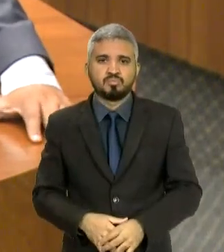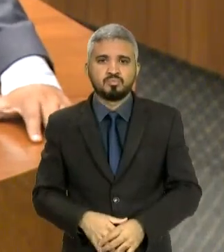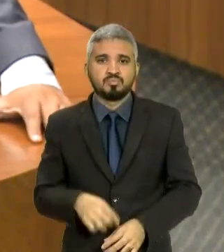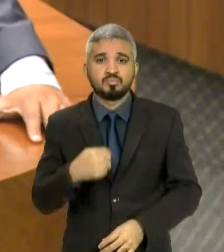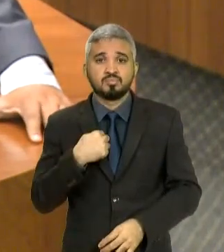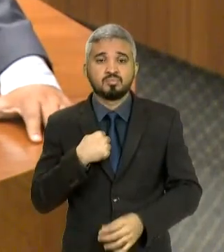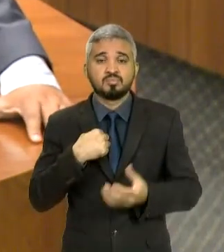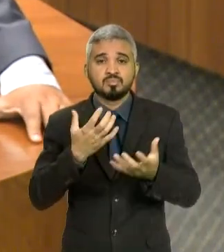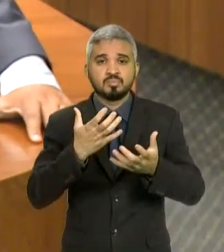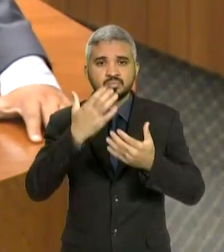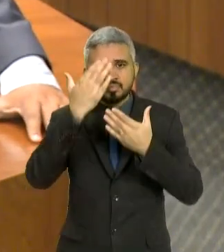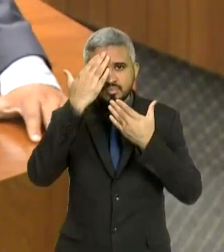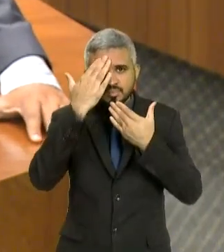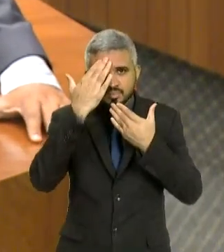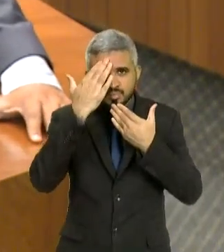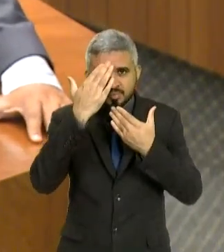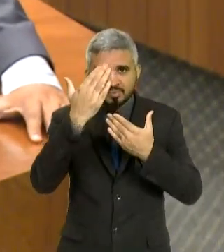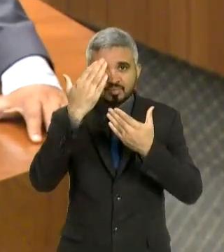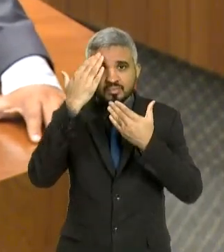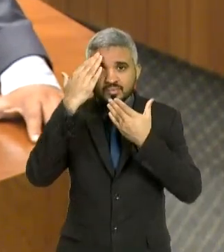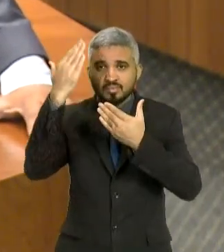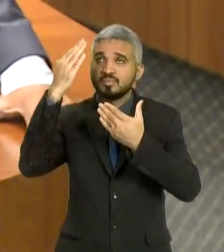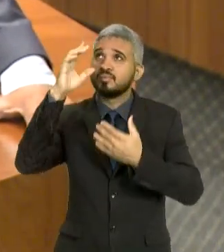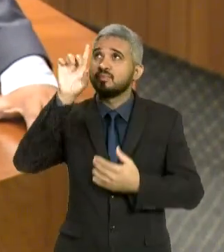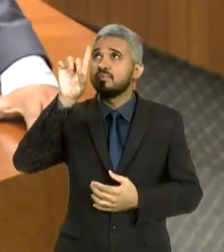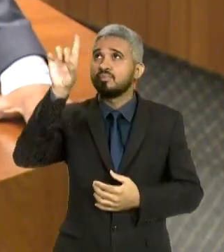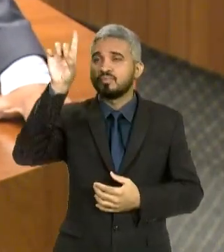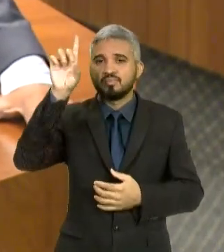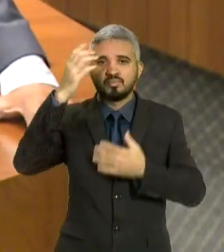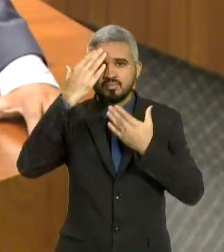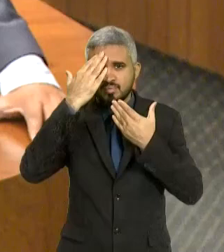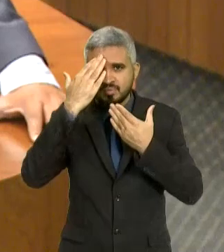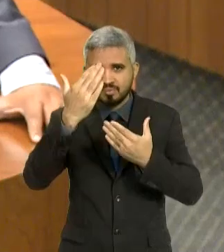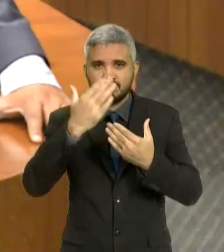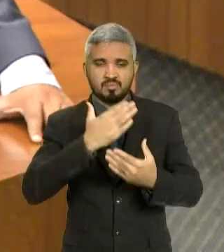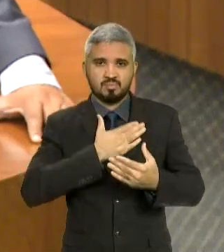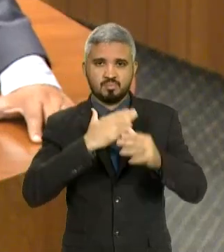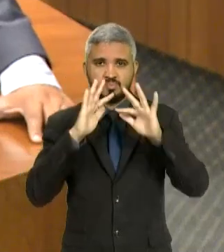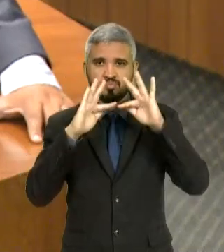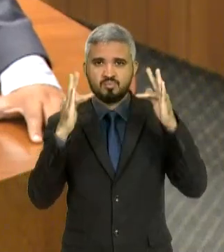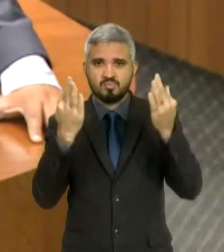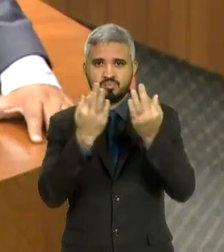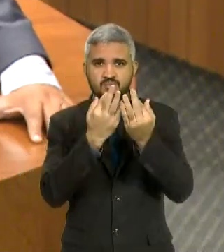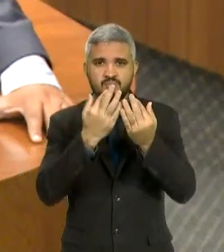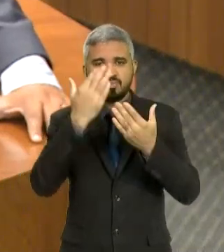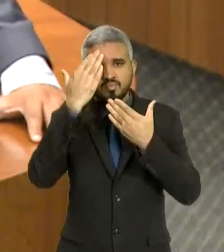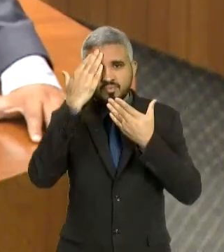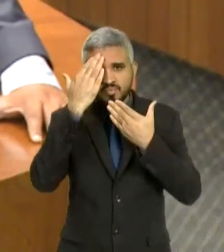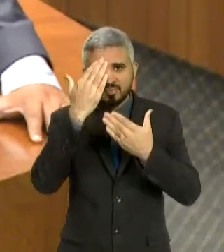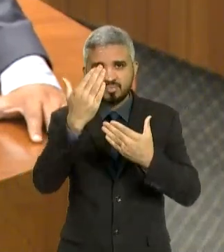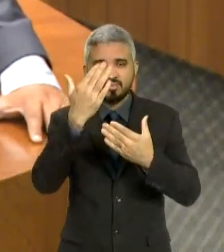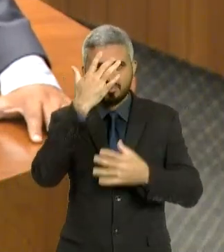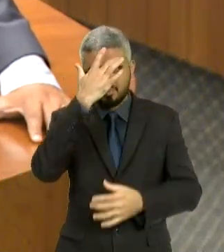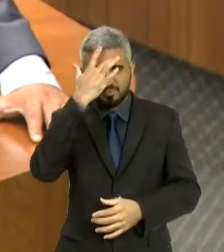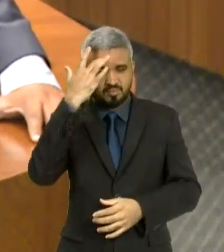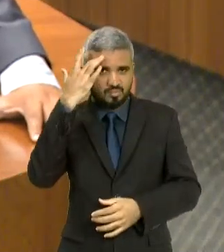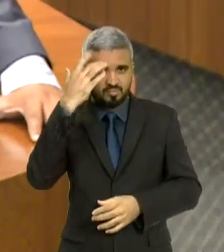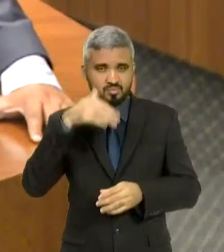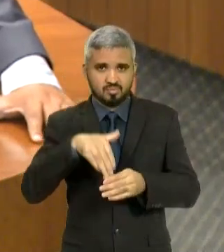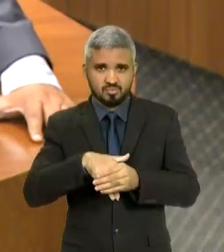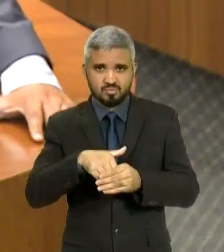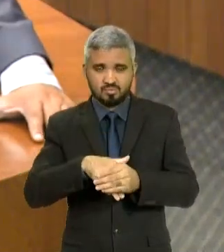agradecer a Deus, a minha família, ao meu povo, que me trouxe a esta